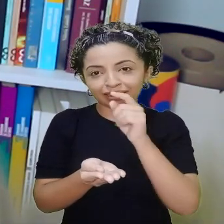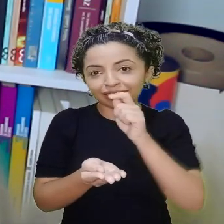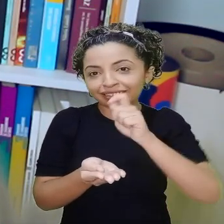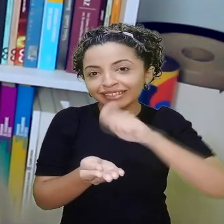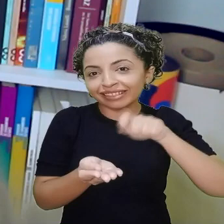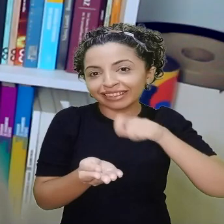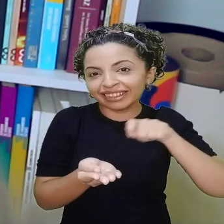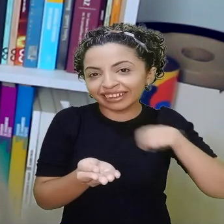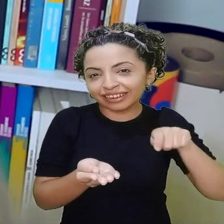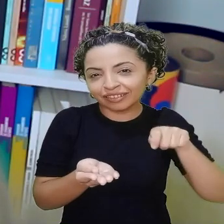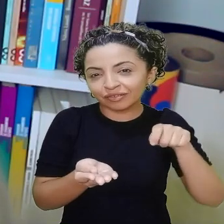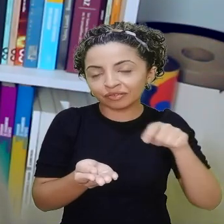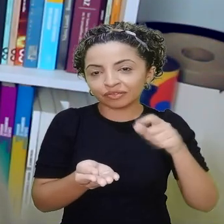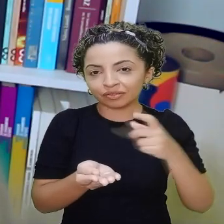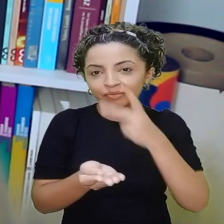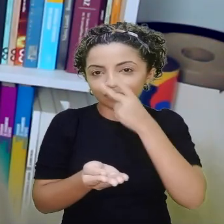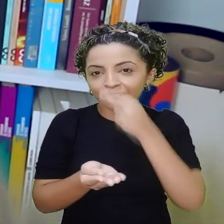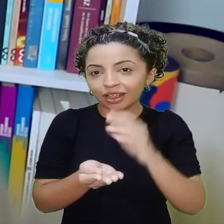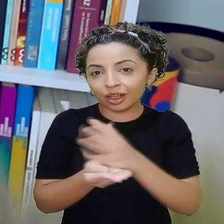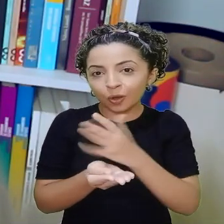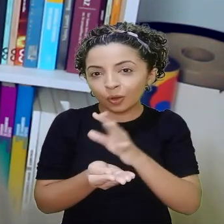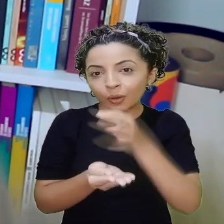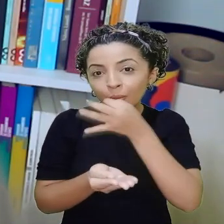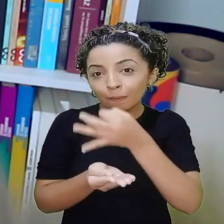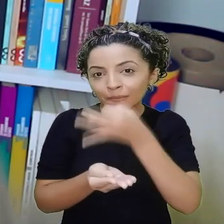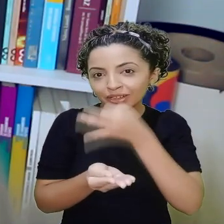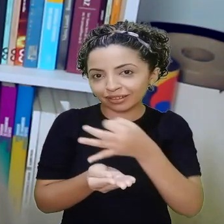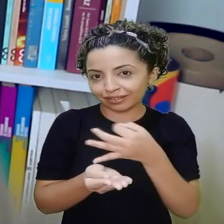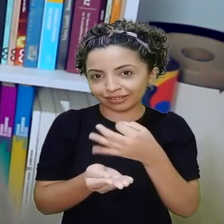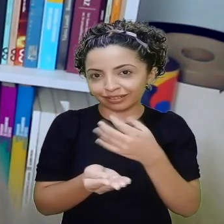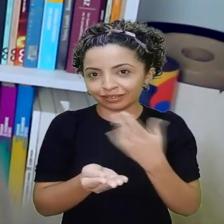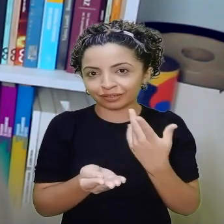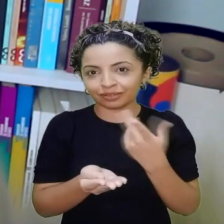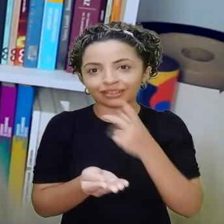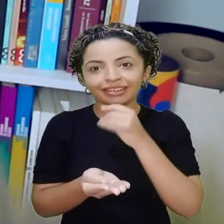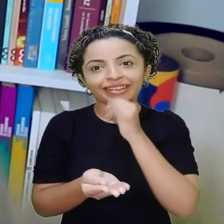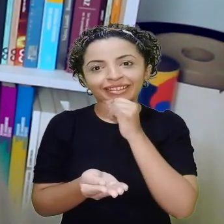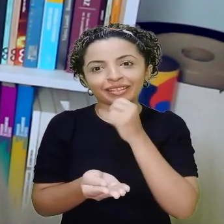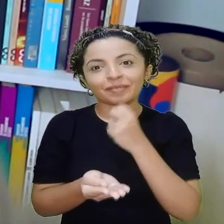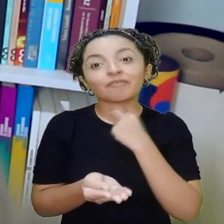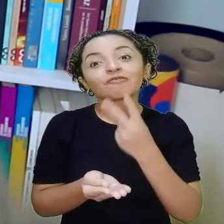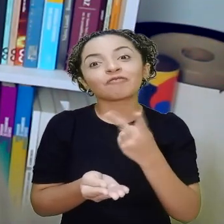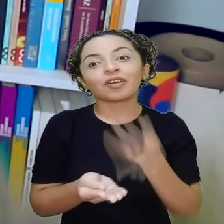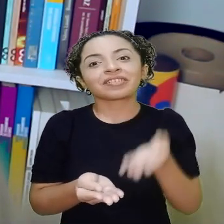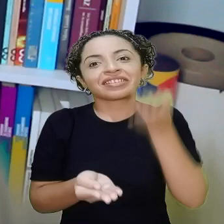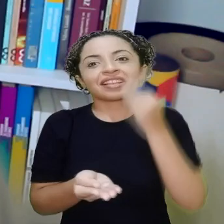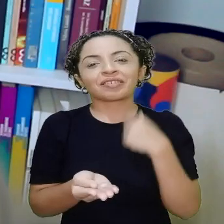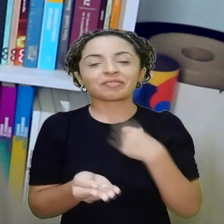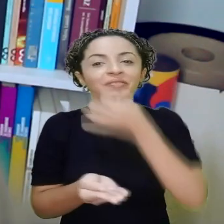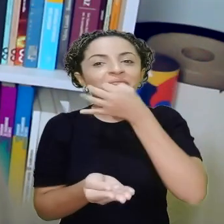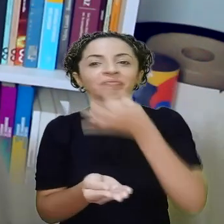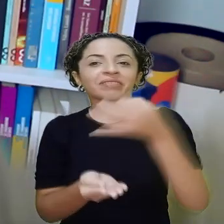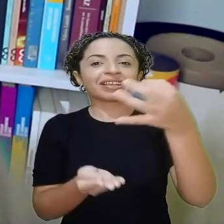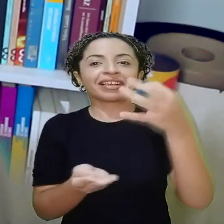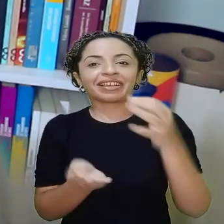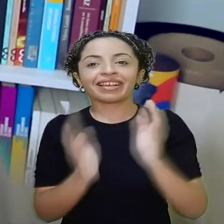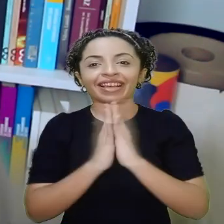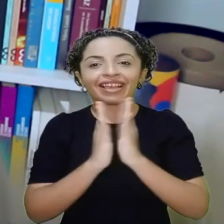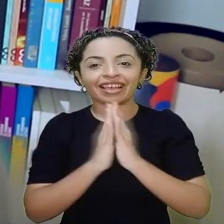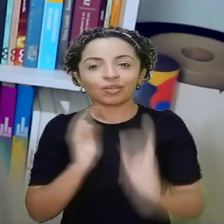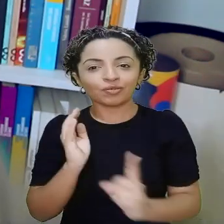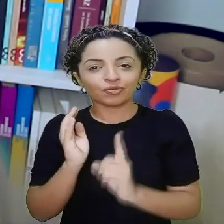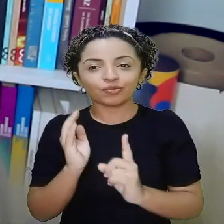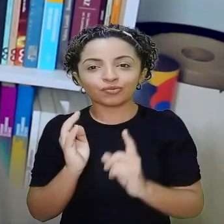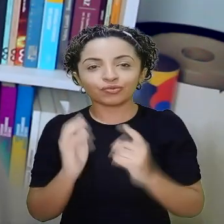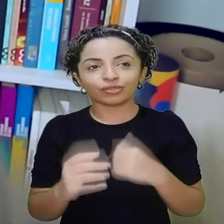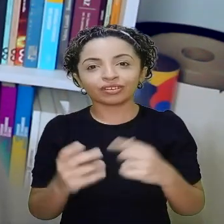da dobra desse papel para fazer o origami, ele escrevia algumas mensagens bastante peculiares, algumas opiniões que